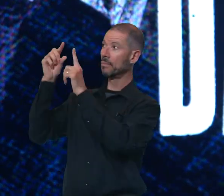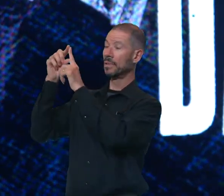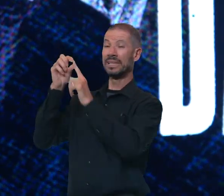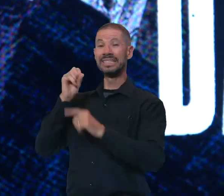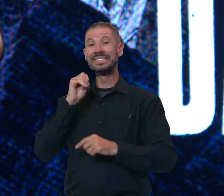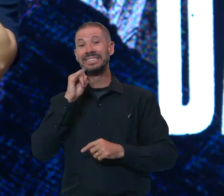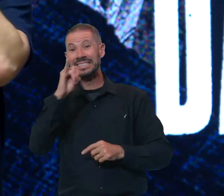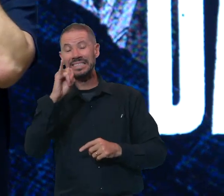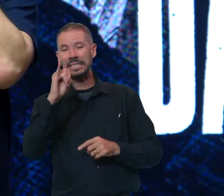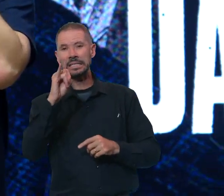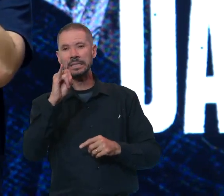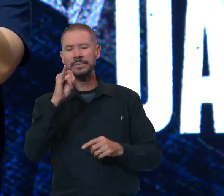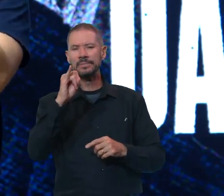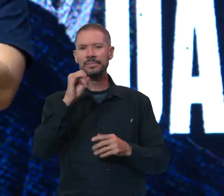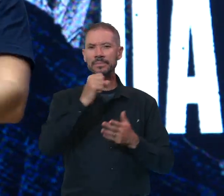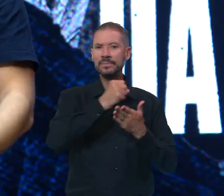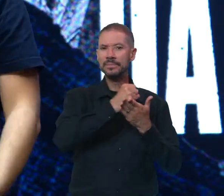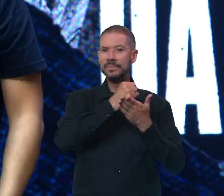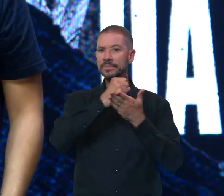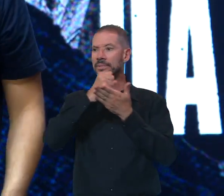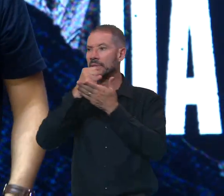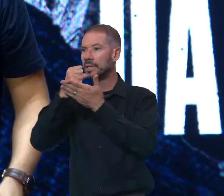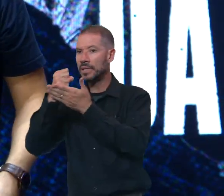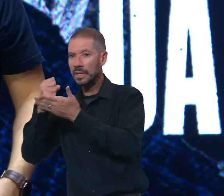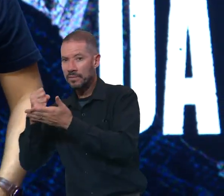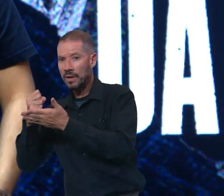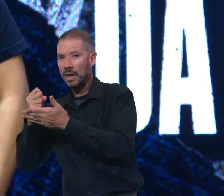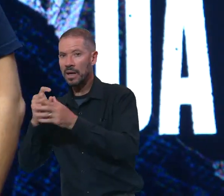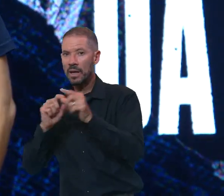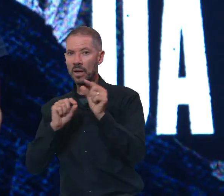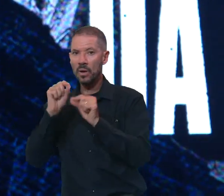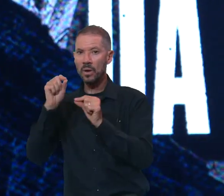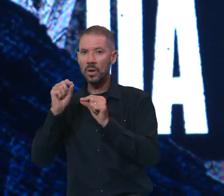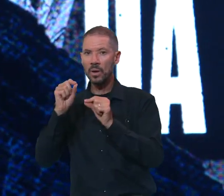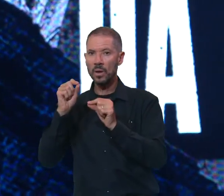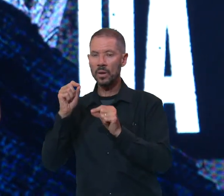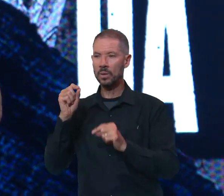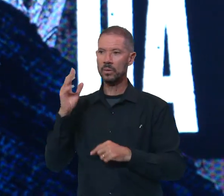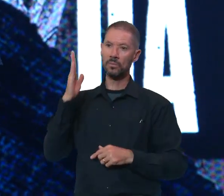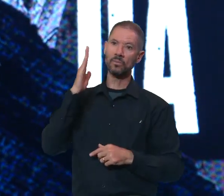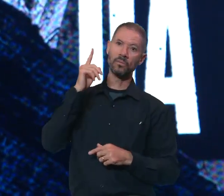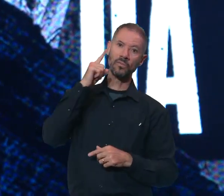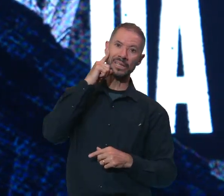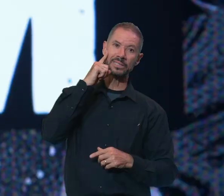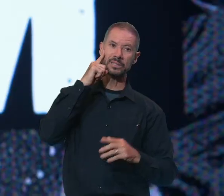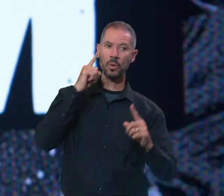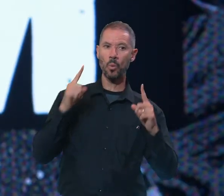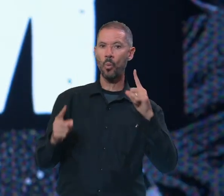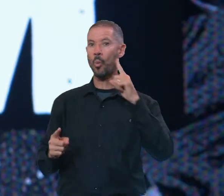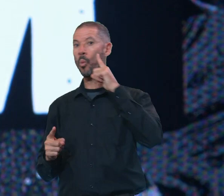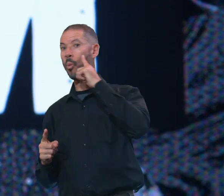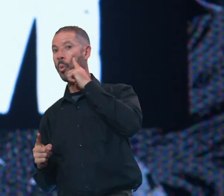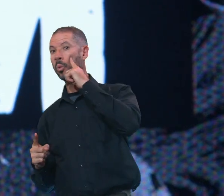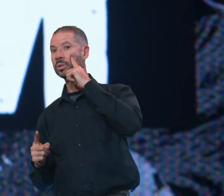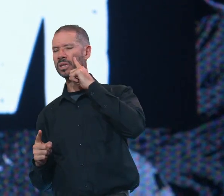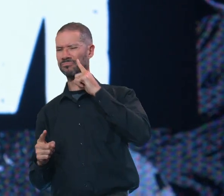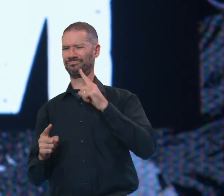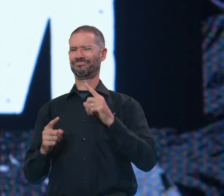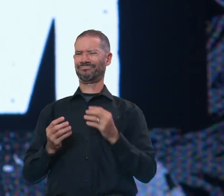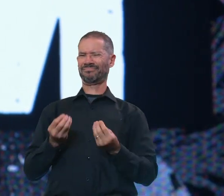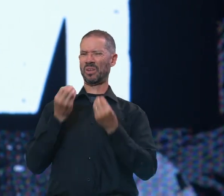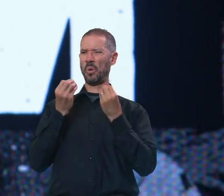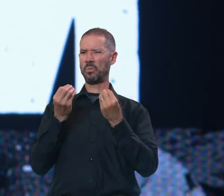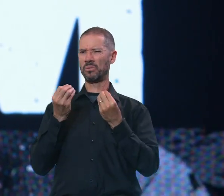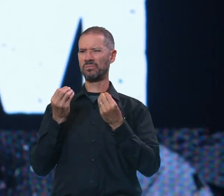você levar de um lado, uma face dá a outra. A palavra de Deus fala uns negócios meio estranhos, vamos falar a